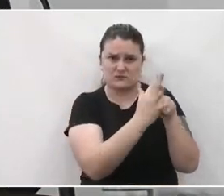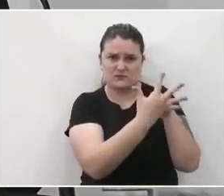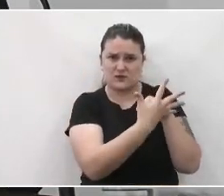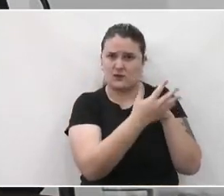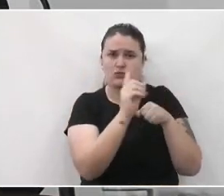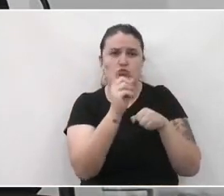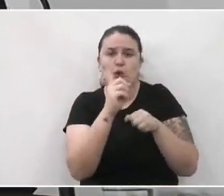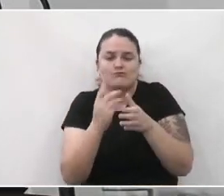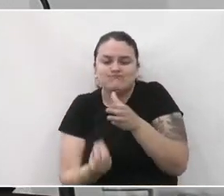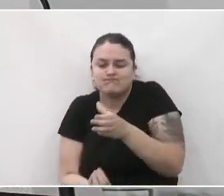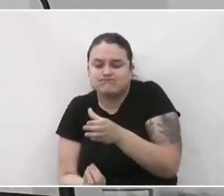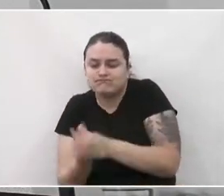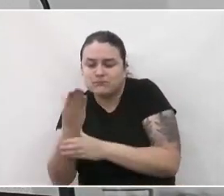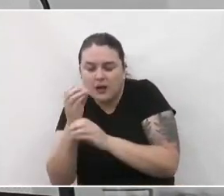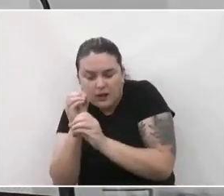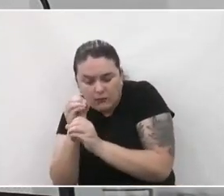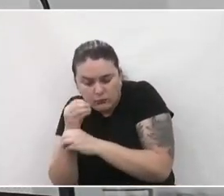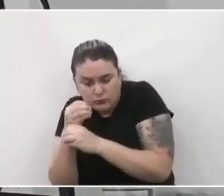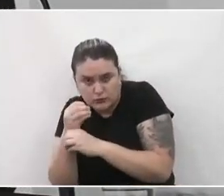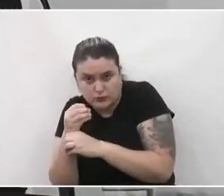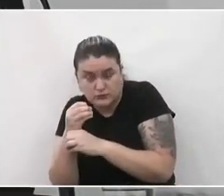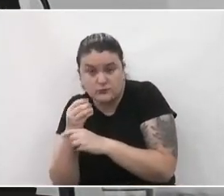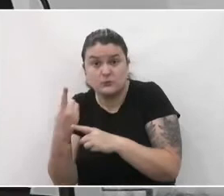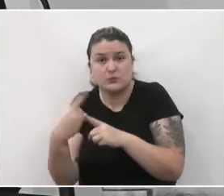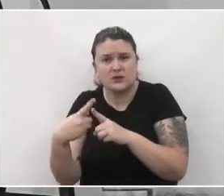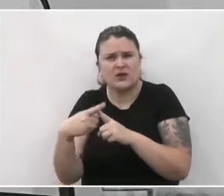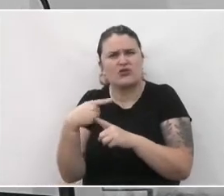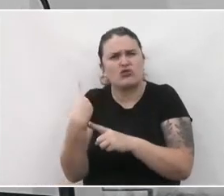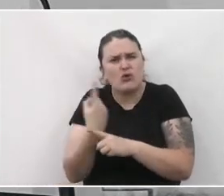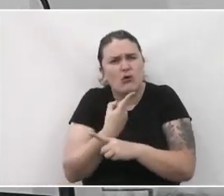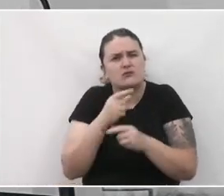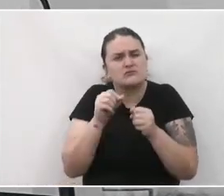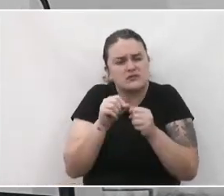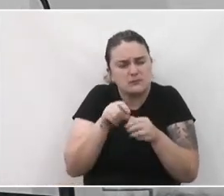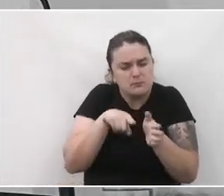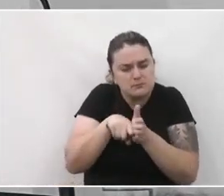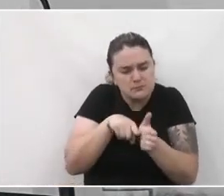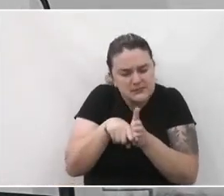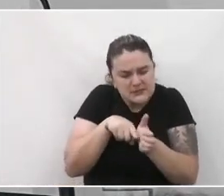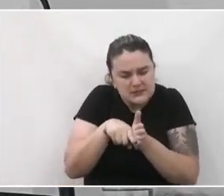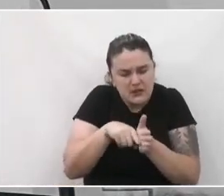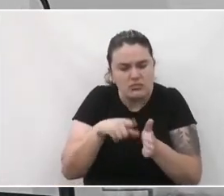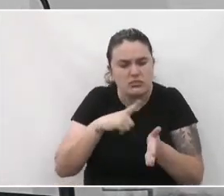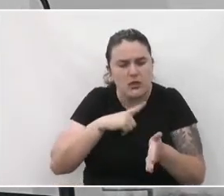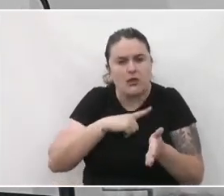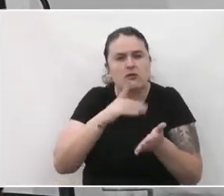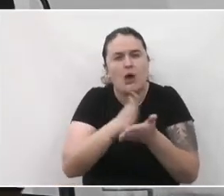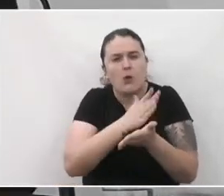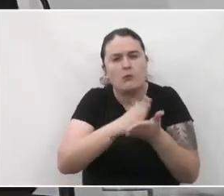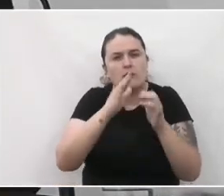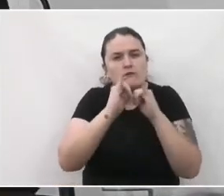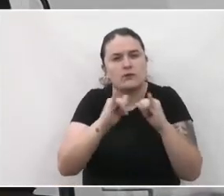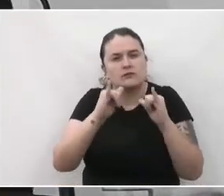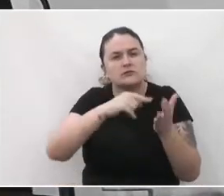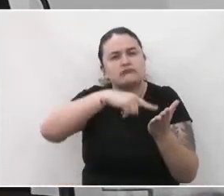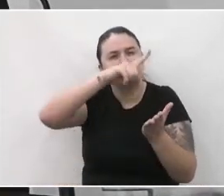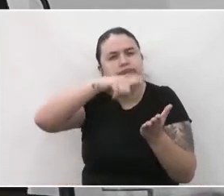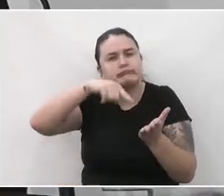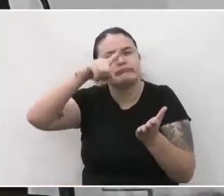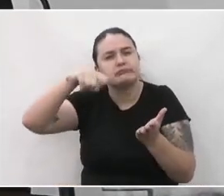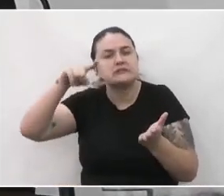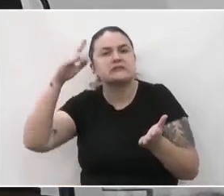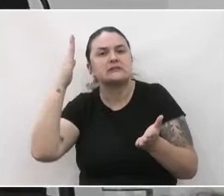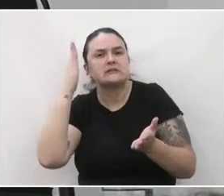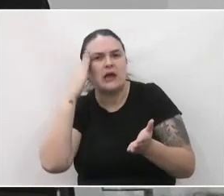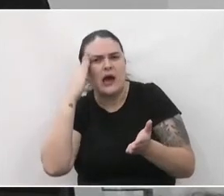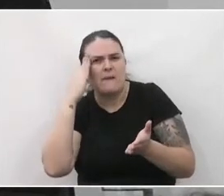fica muito fácil de saber, porque quando fazemos pesquisas, nós temos alguns marcadores que nos permitem saber